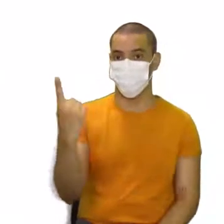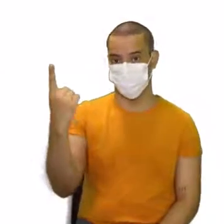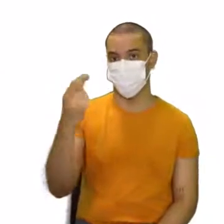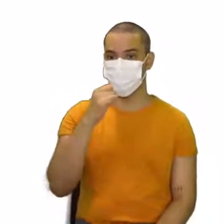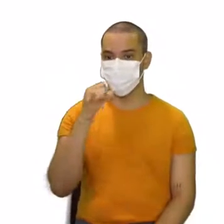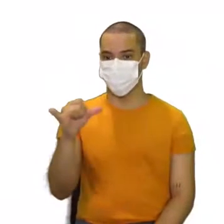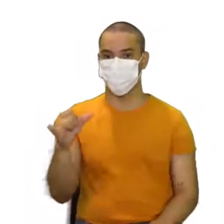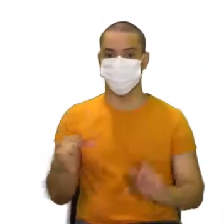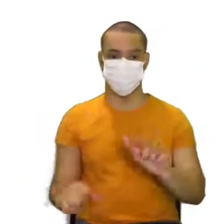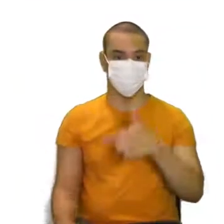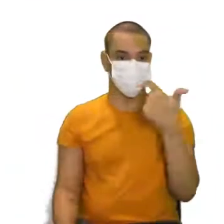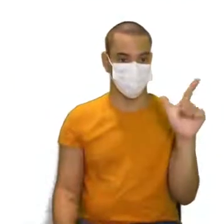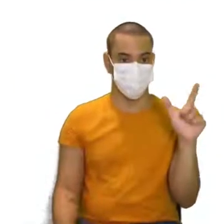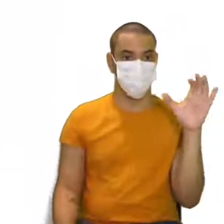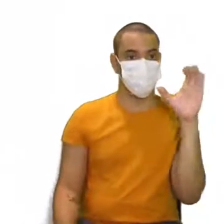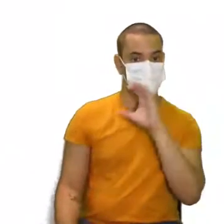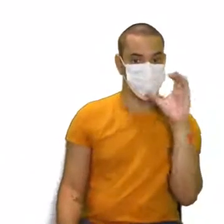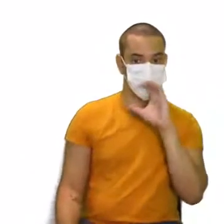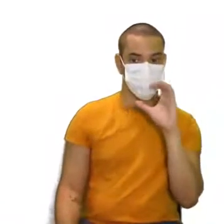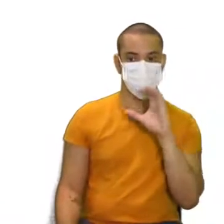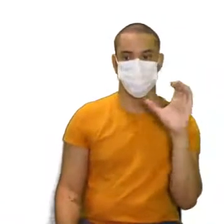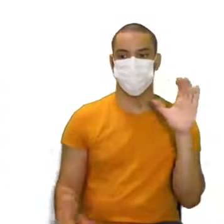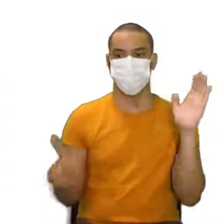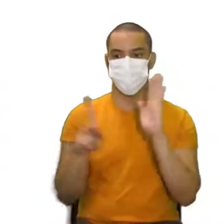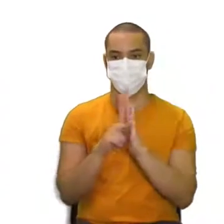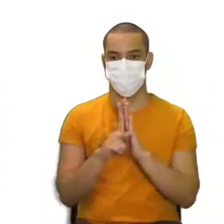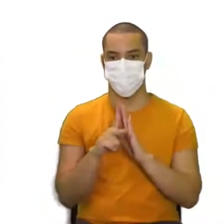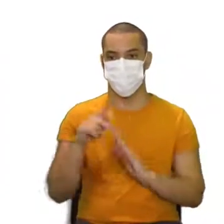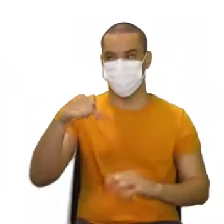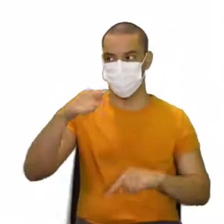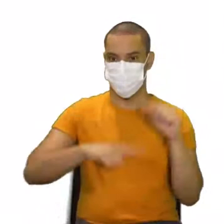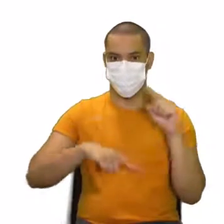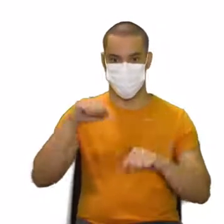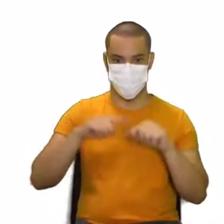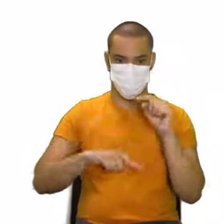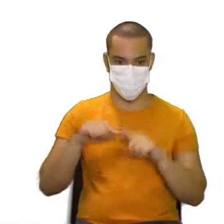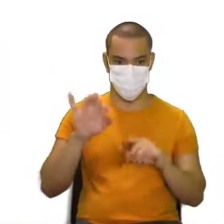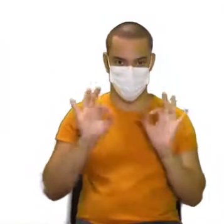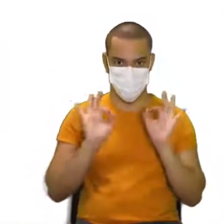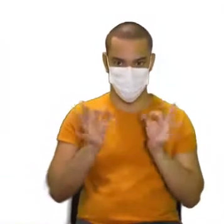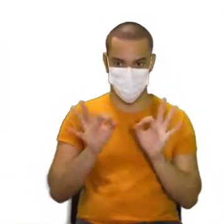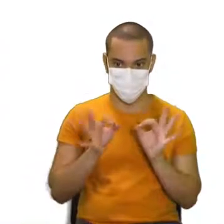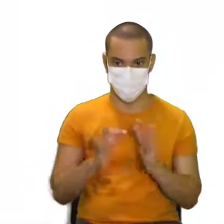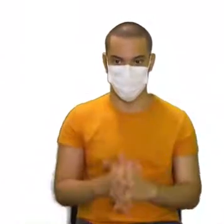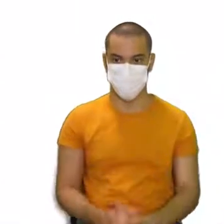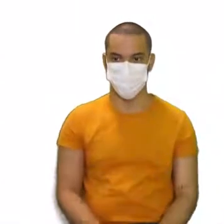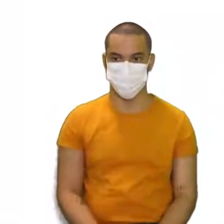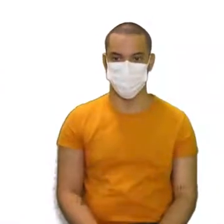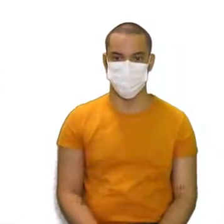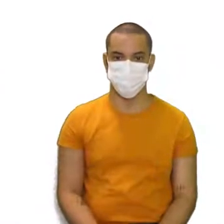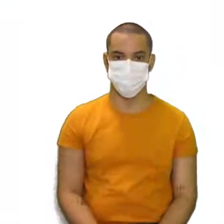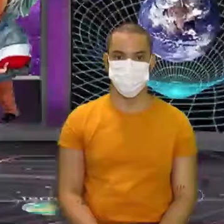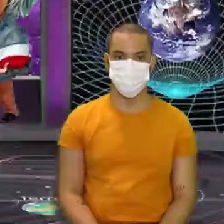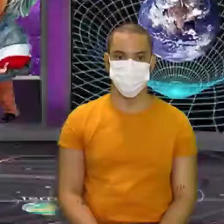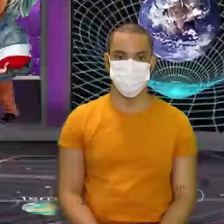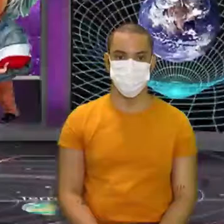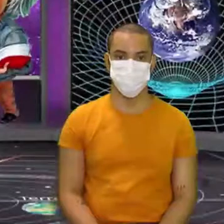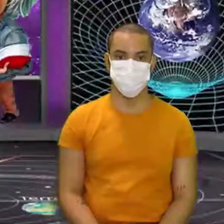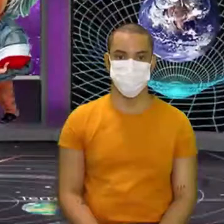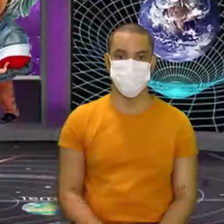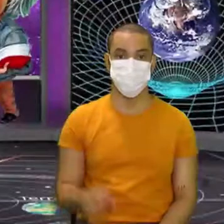e o outro é a velocidade desta carga beleza bom Então olha